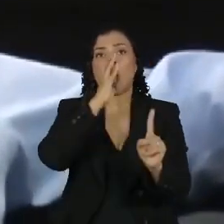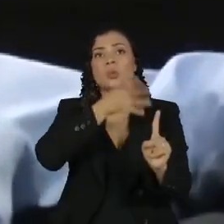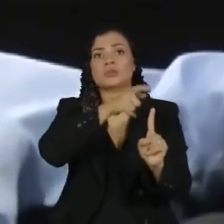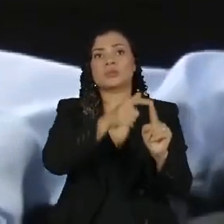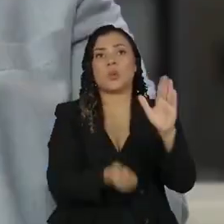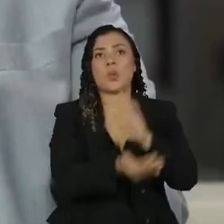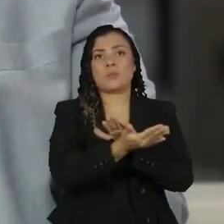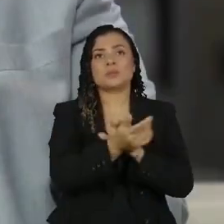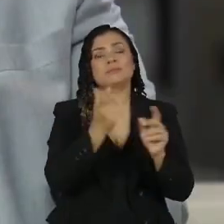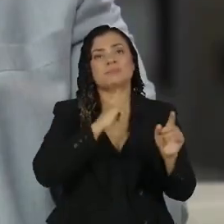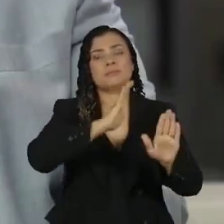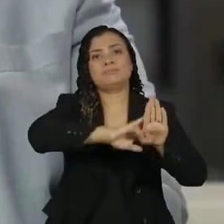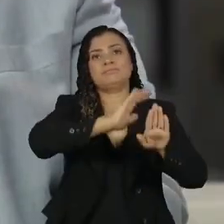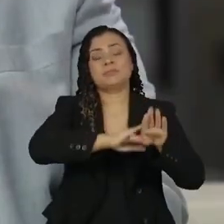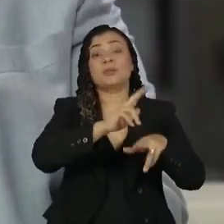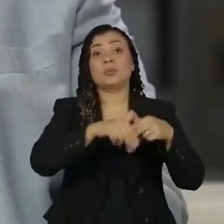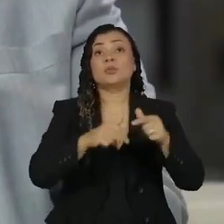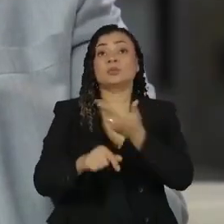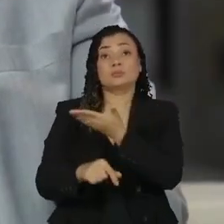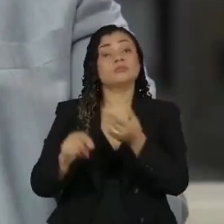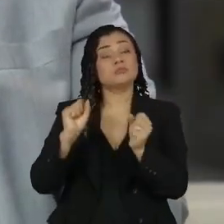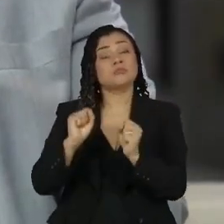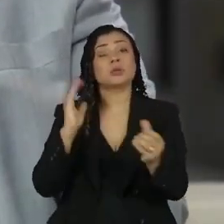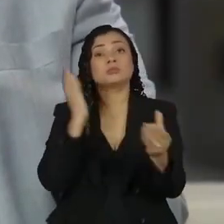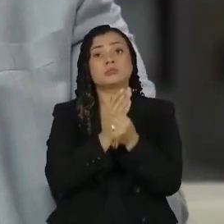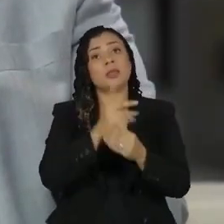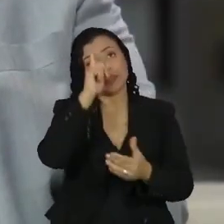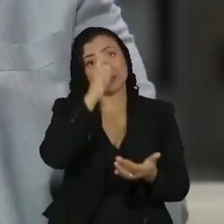corrupção a Confederação pode recorrer da decisão